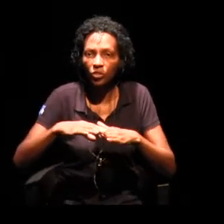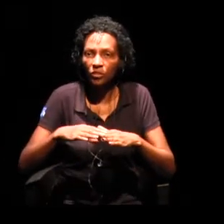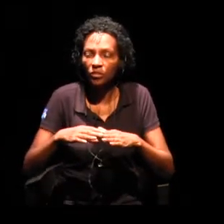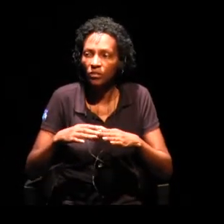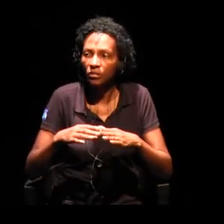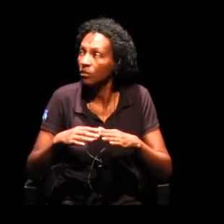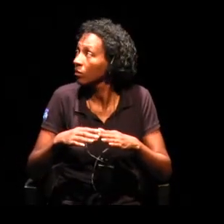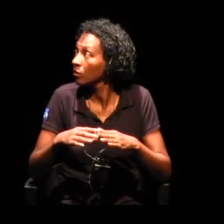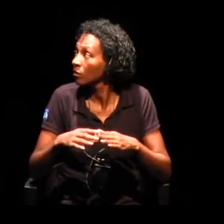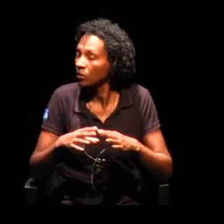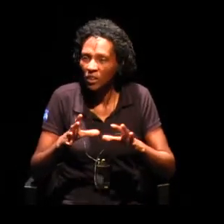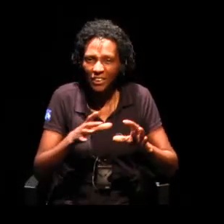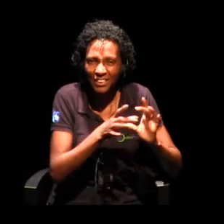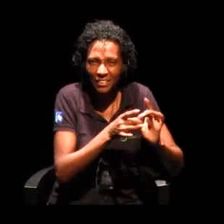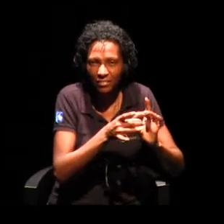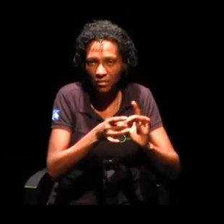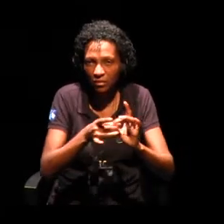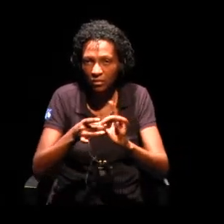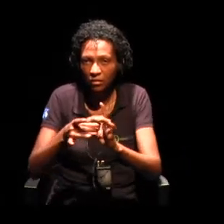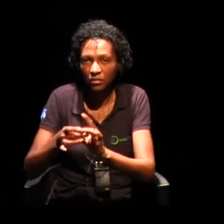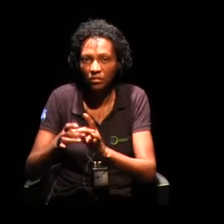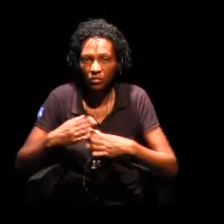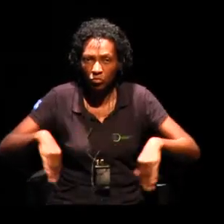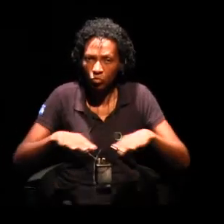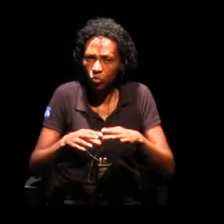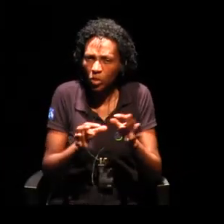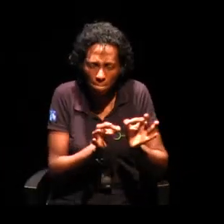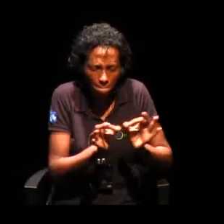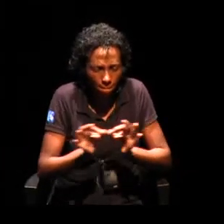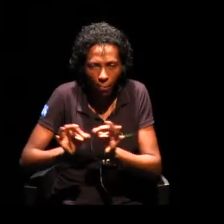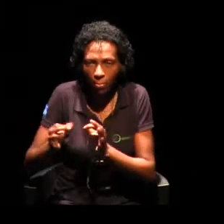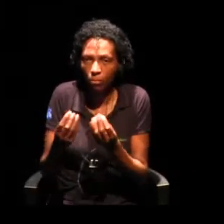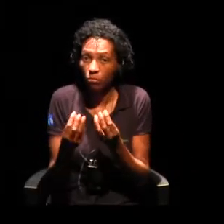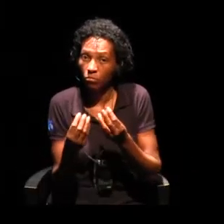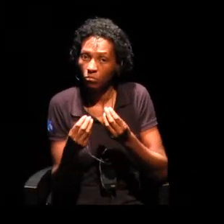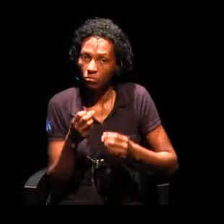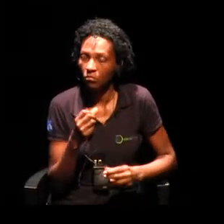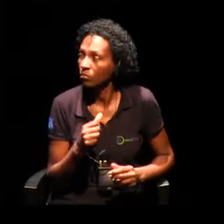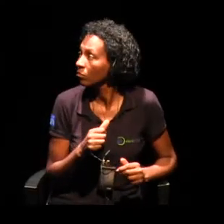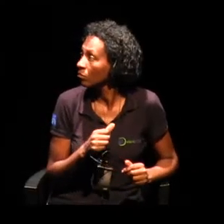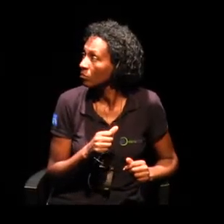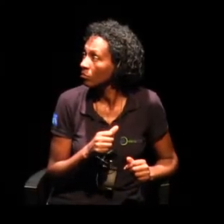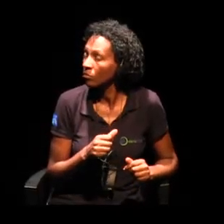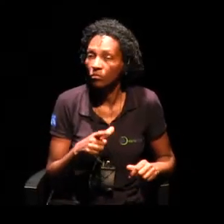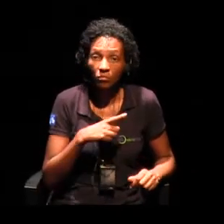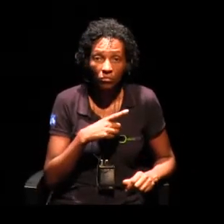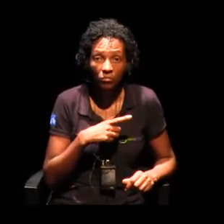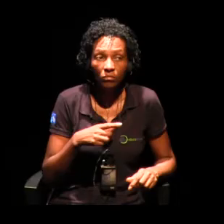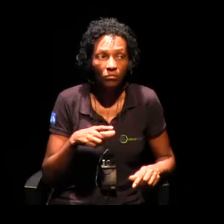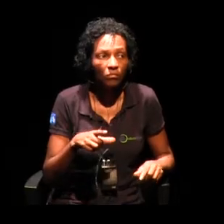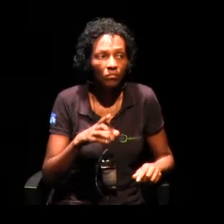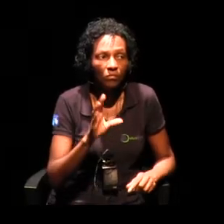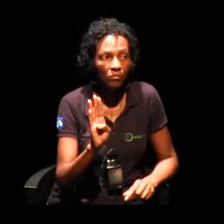Todas elas são conectadas e todas muito bem planejados.